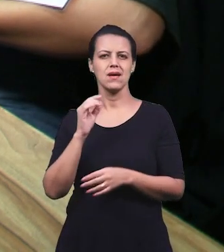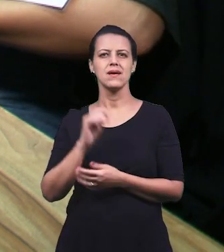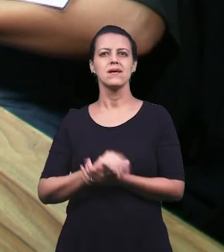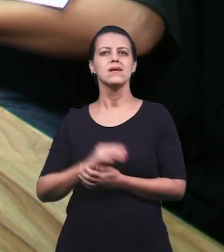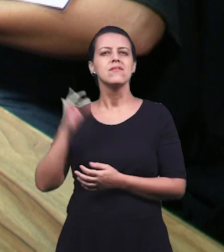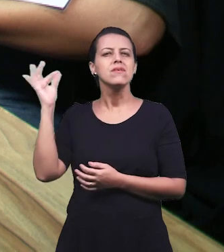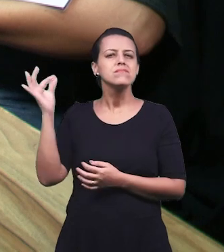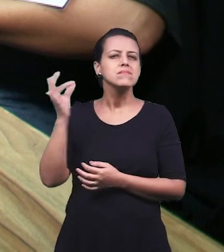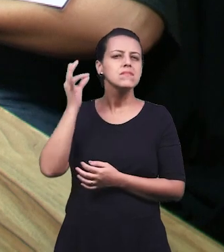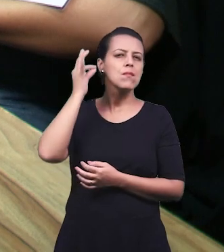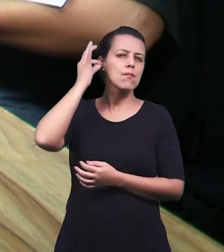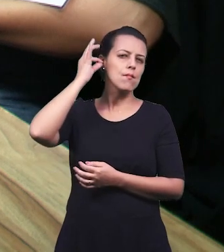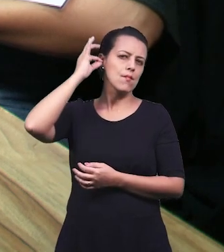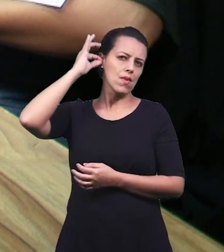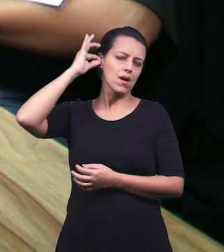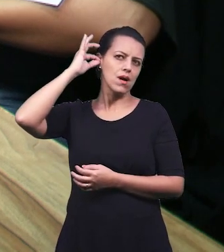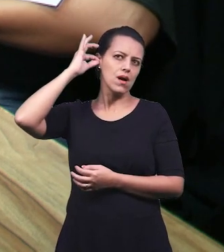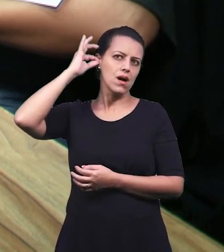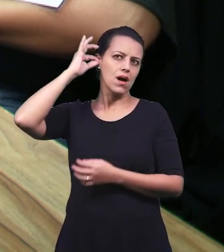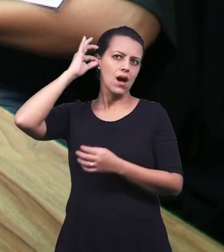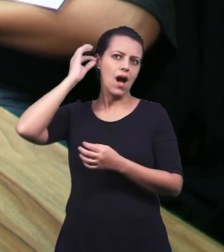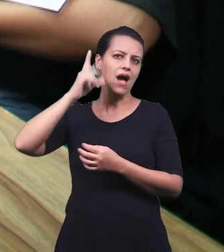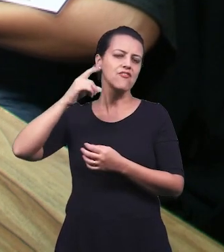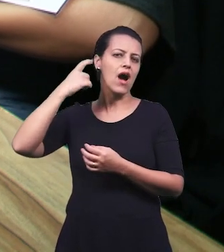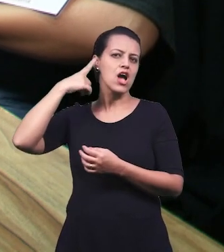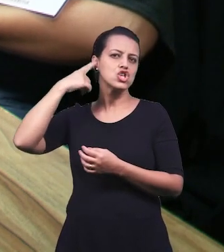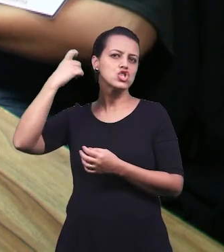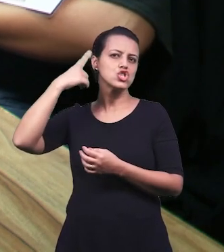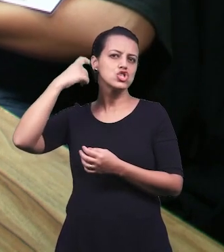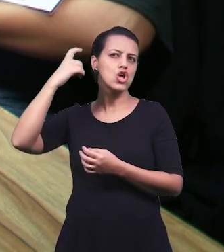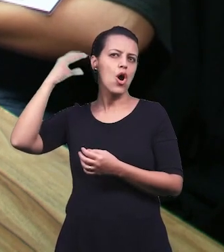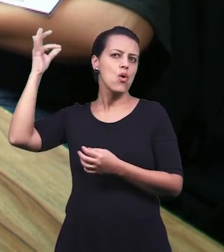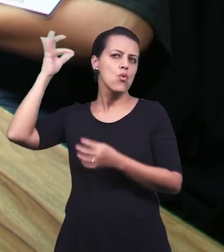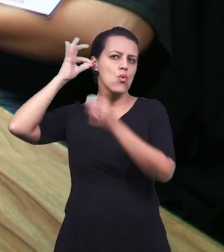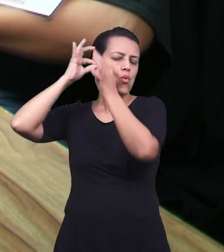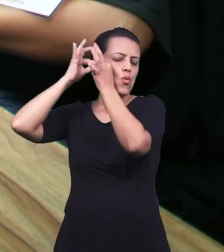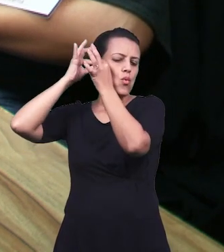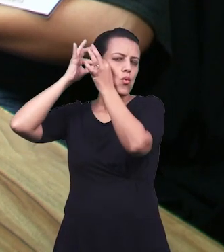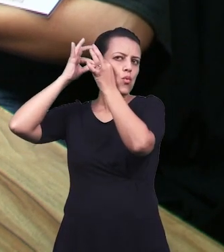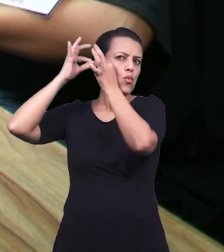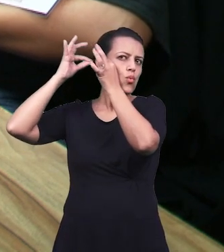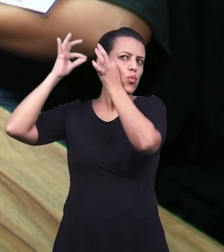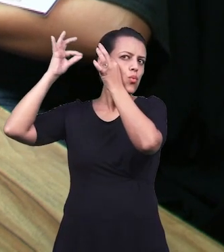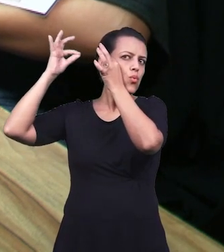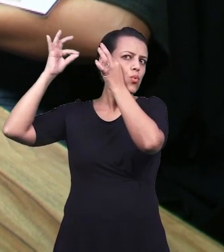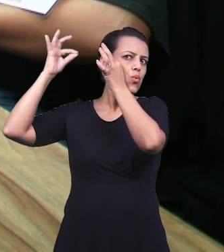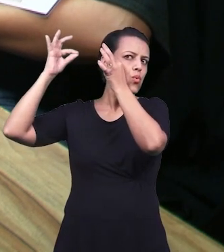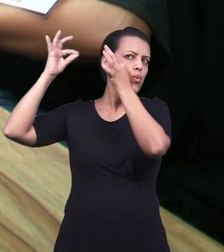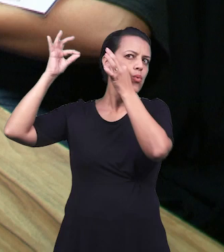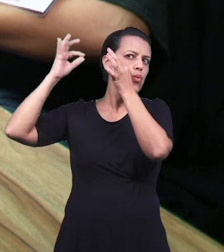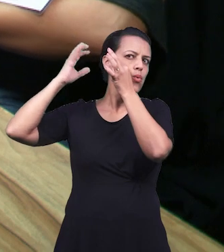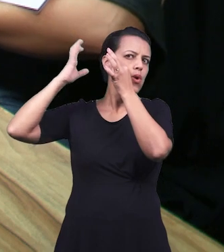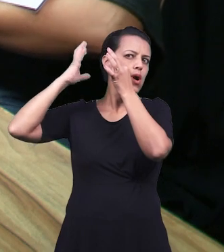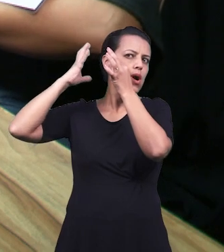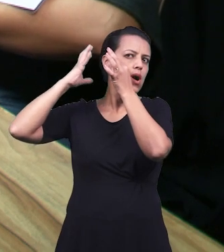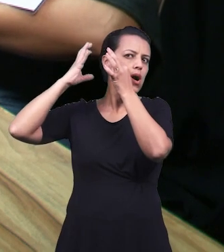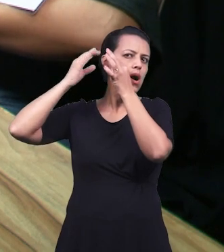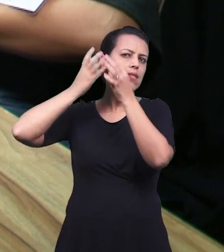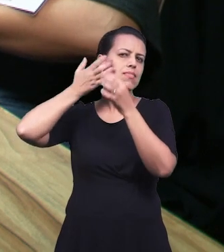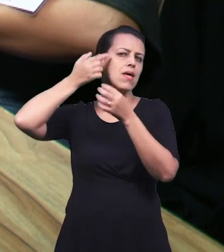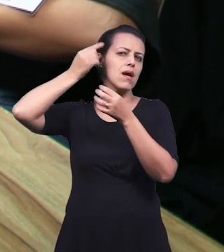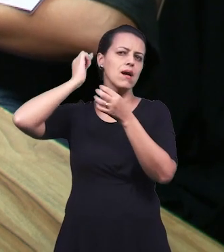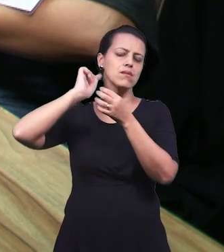Coloca bem aqui na entrada e o som vai ser emitido, passar aqui, vibrar o tímpano, passar